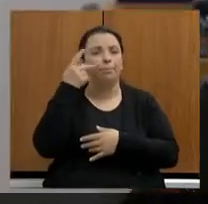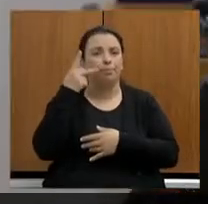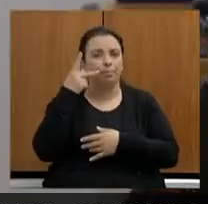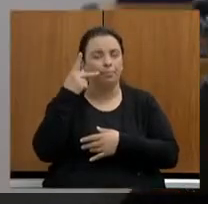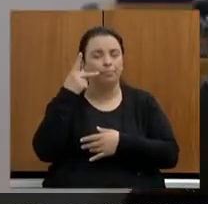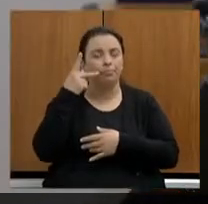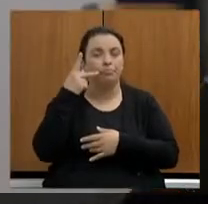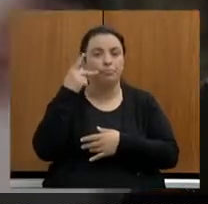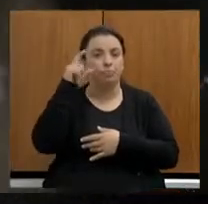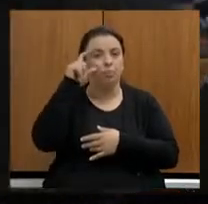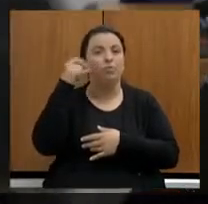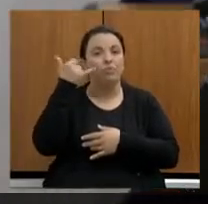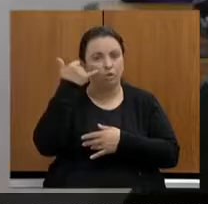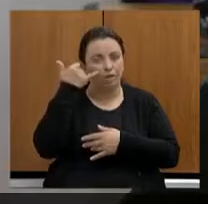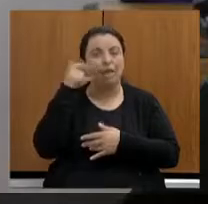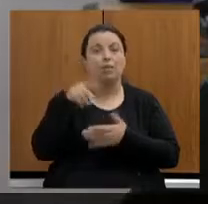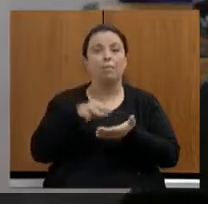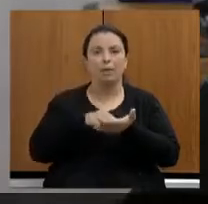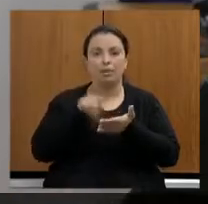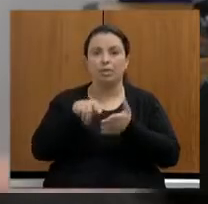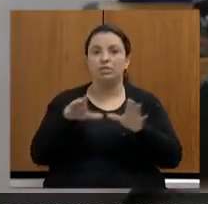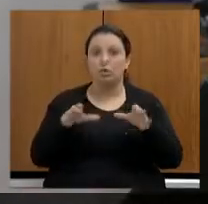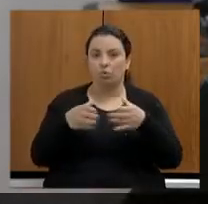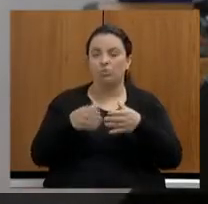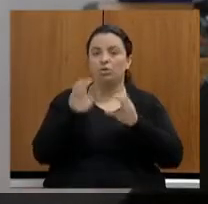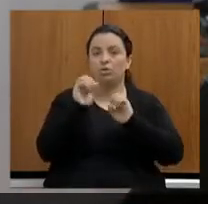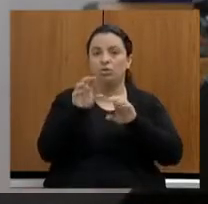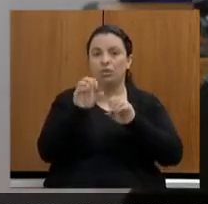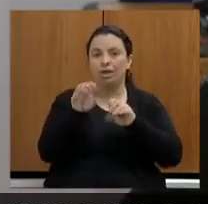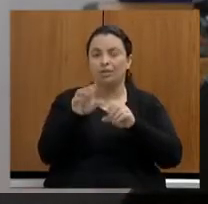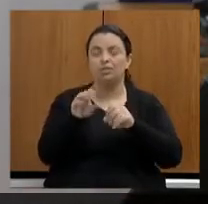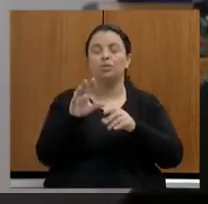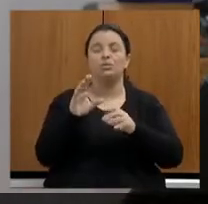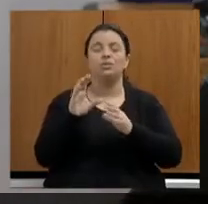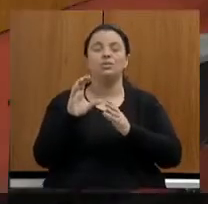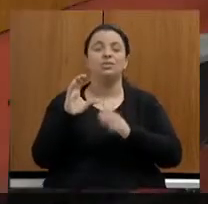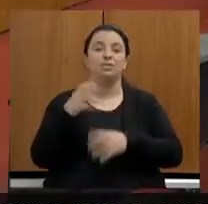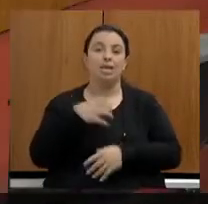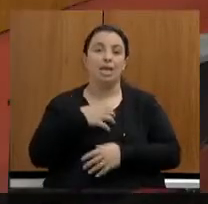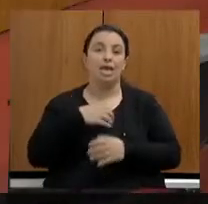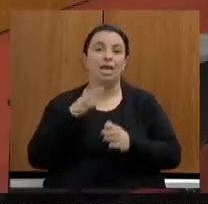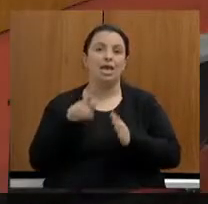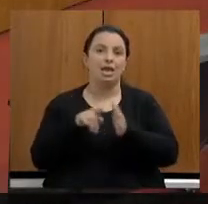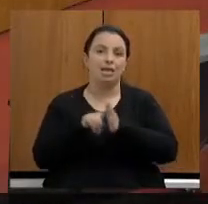efetivo desta comissão desta comissão que no caso de Educação Ciência e Tecnologia do